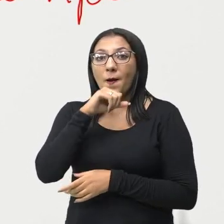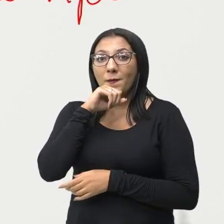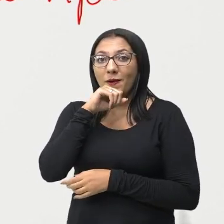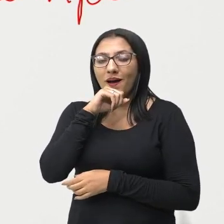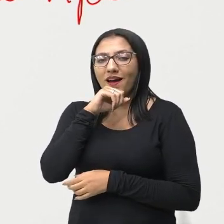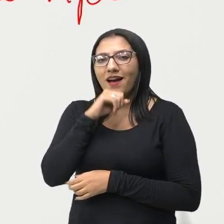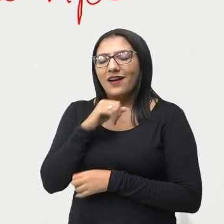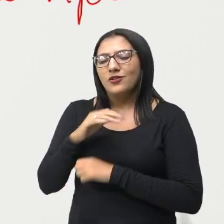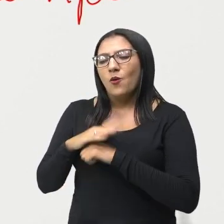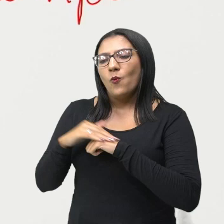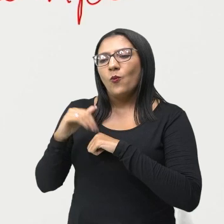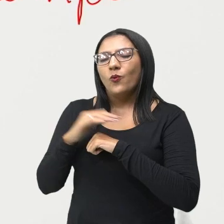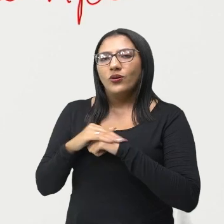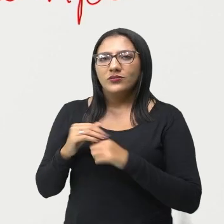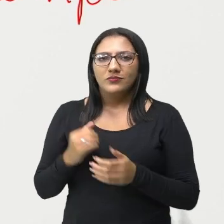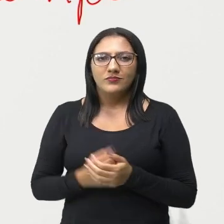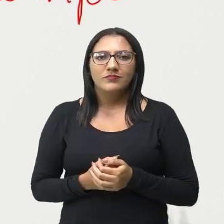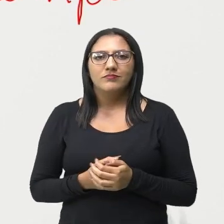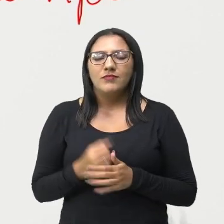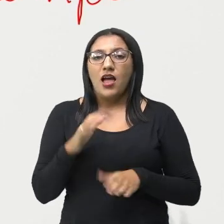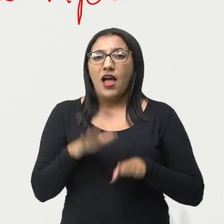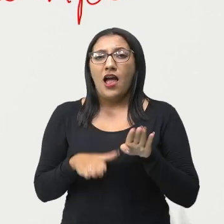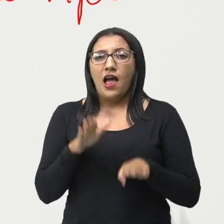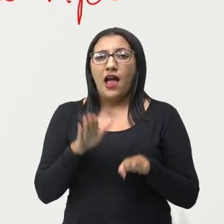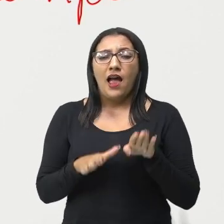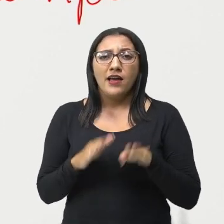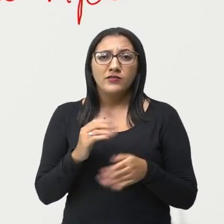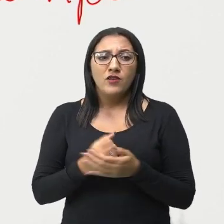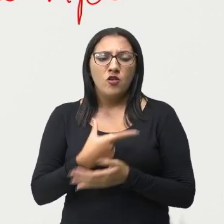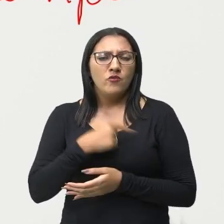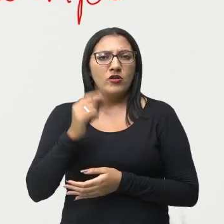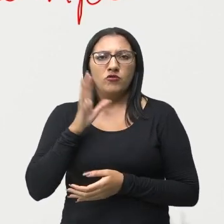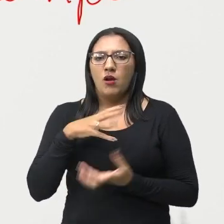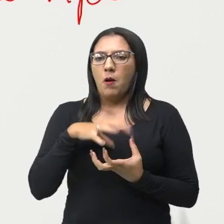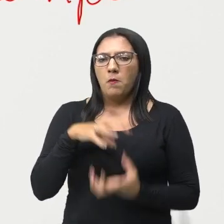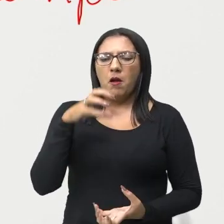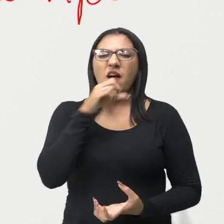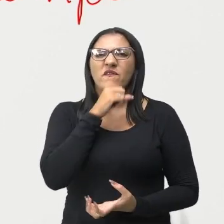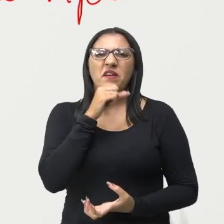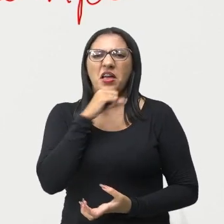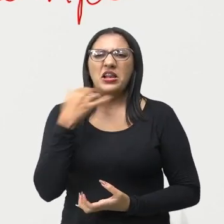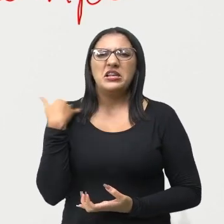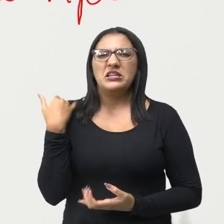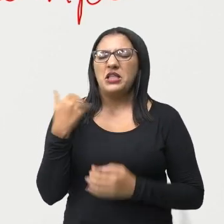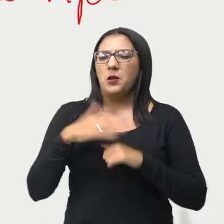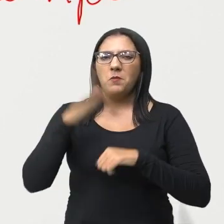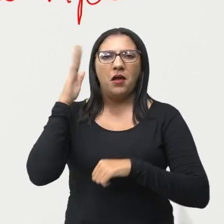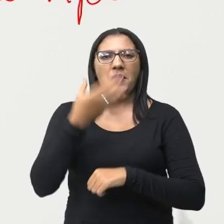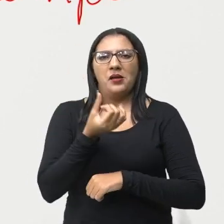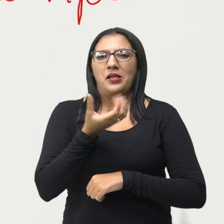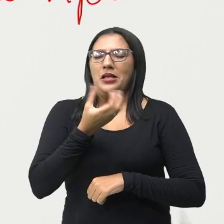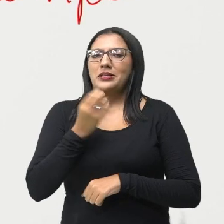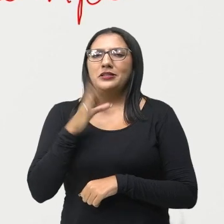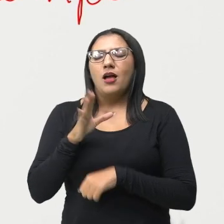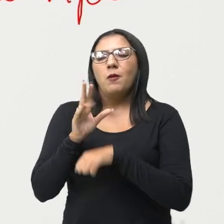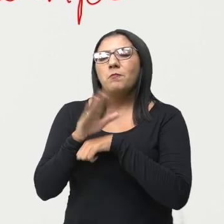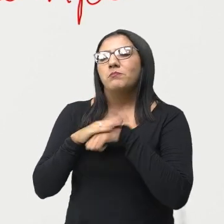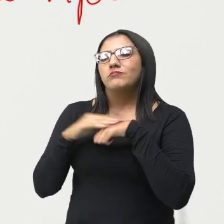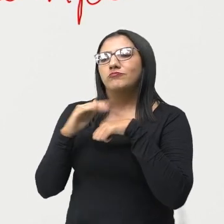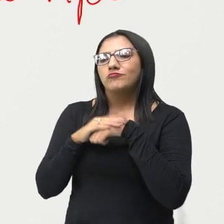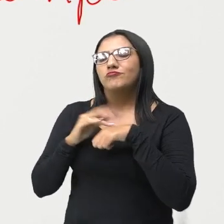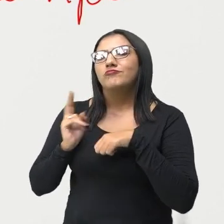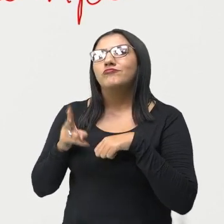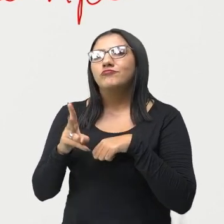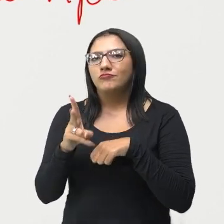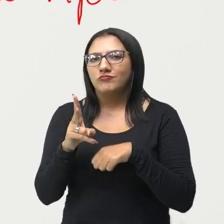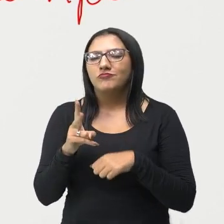bebê, muitas vezes o filho já tem os seus 60 anos, mas a mãe ainda fala meu bebê, né? Observem que isso traz até uma